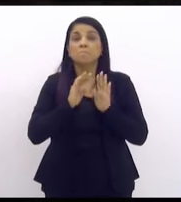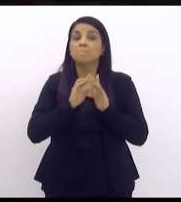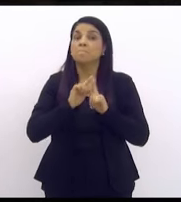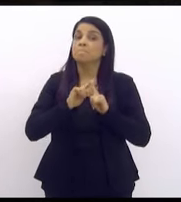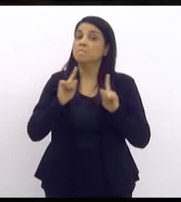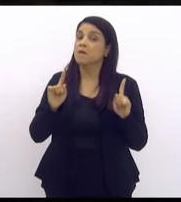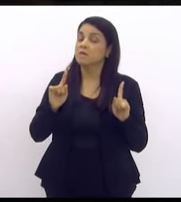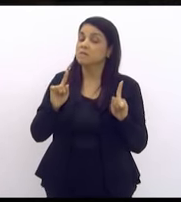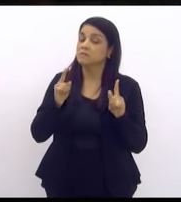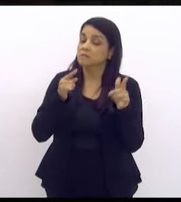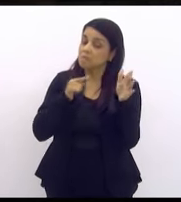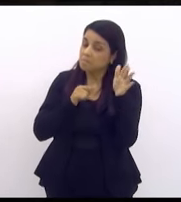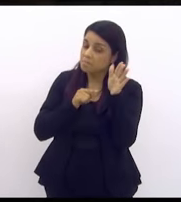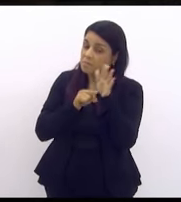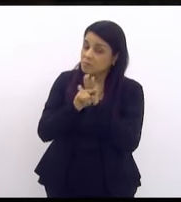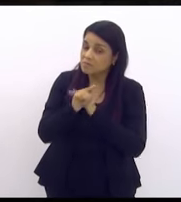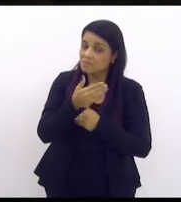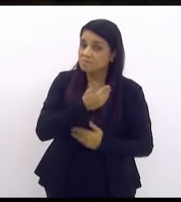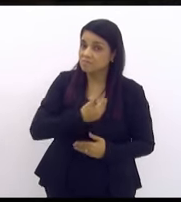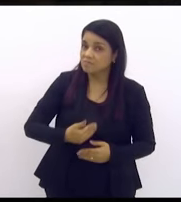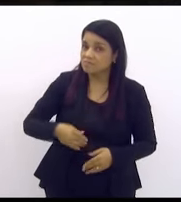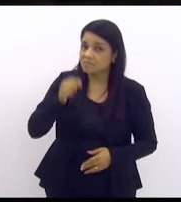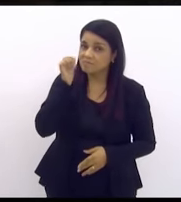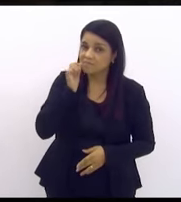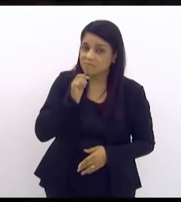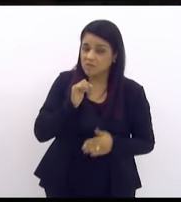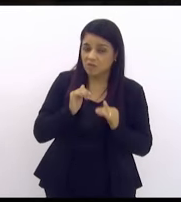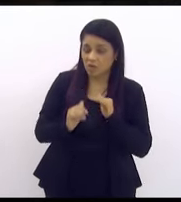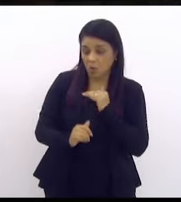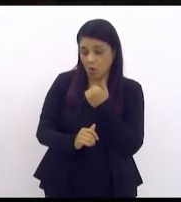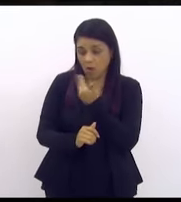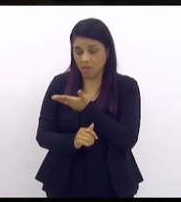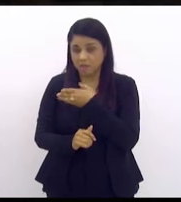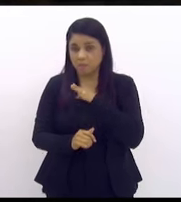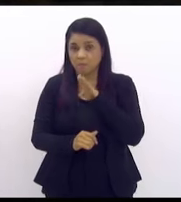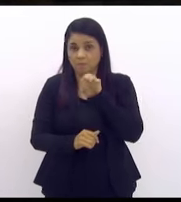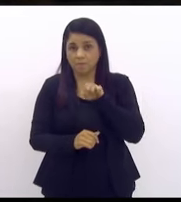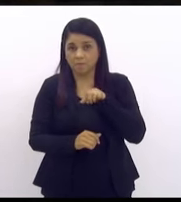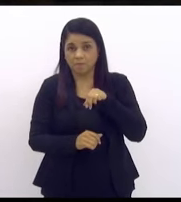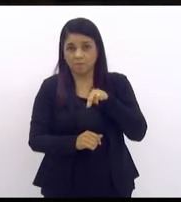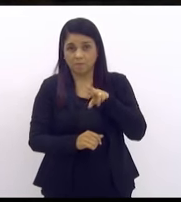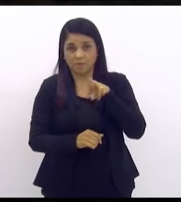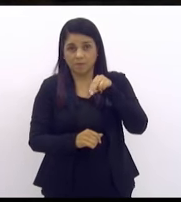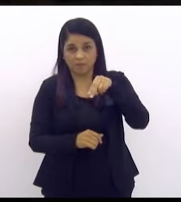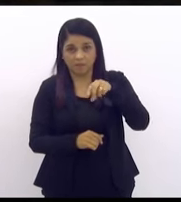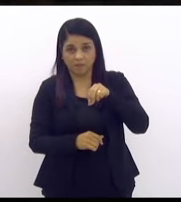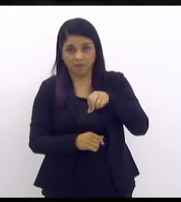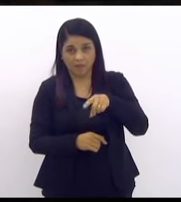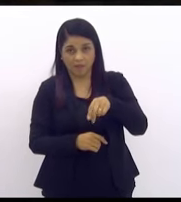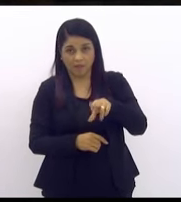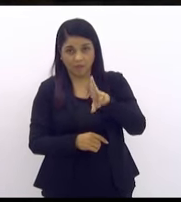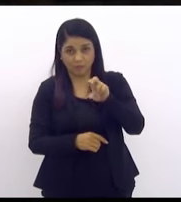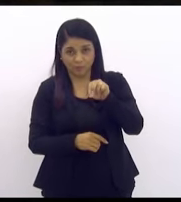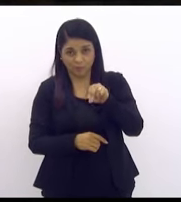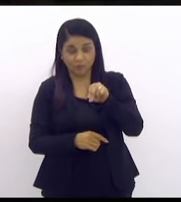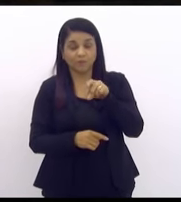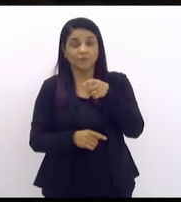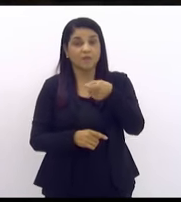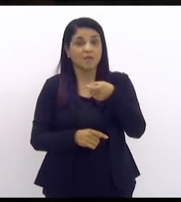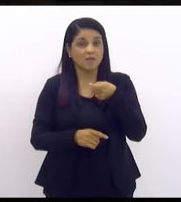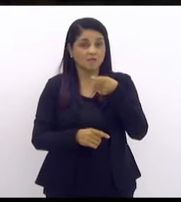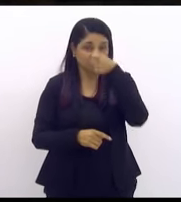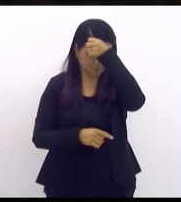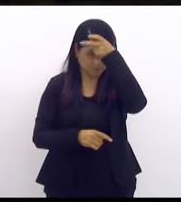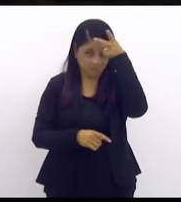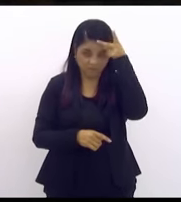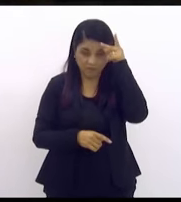a pergunta se o Cláudio Castro, ao lado do Bernardo Rossi, ex-prefeito de Petrópolis, atual secretário de governo do Estado,